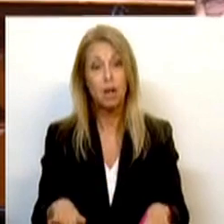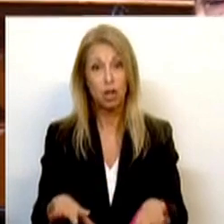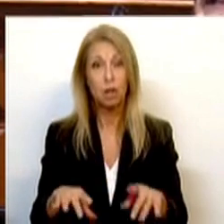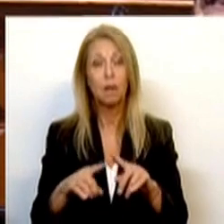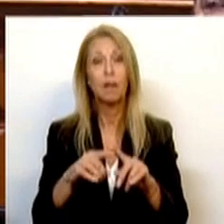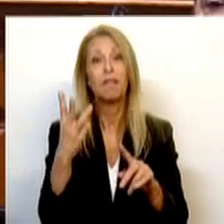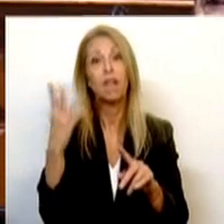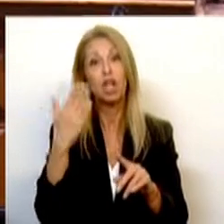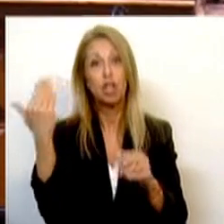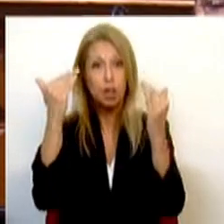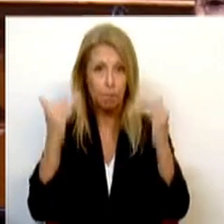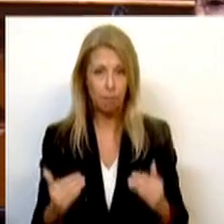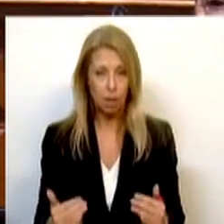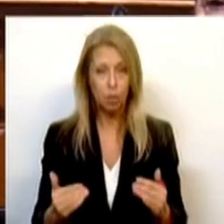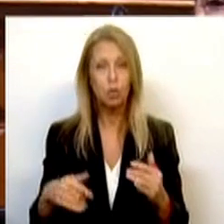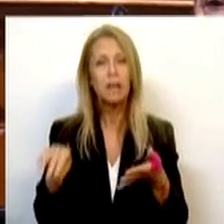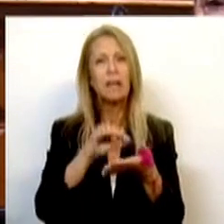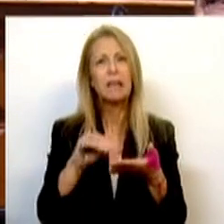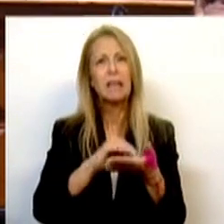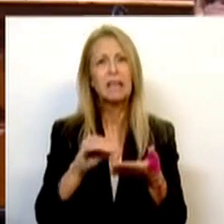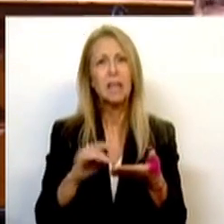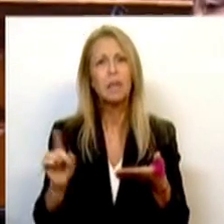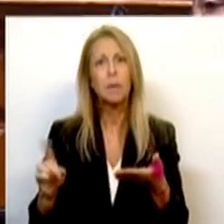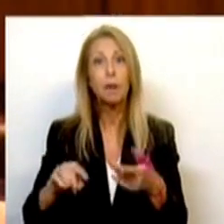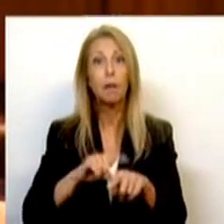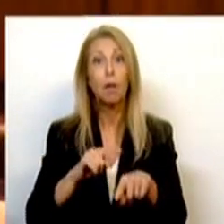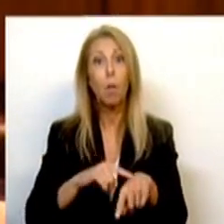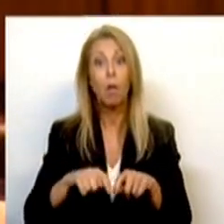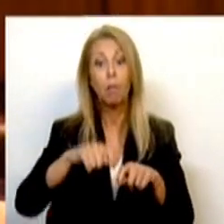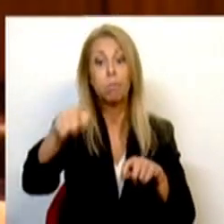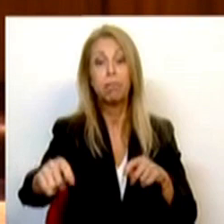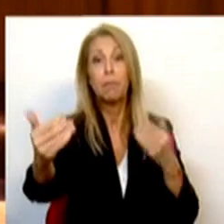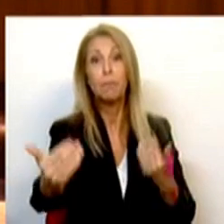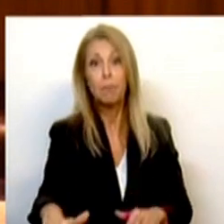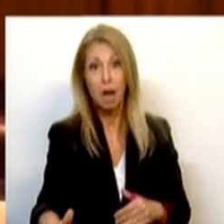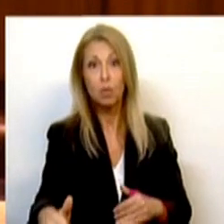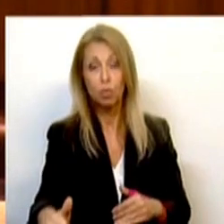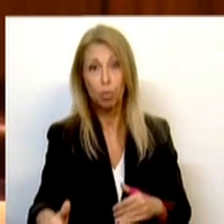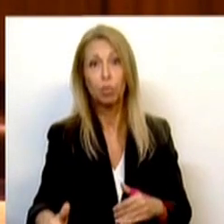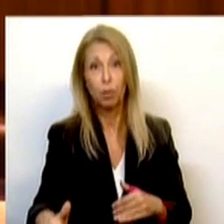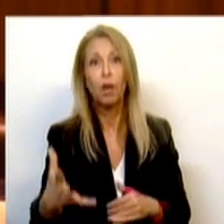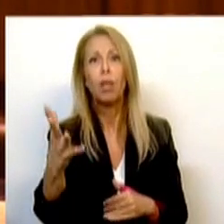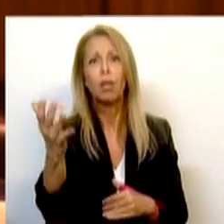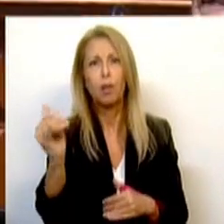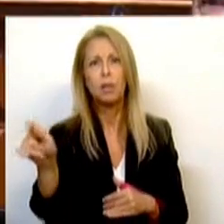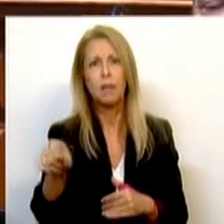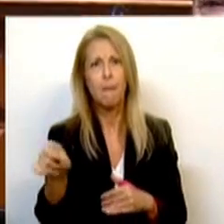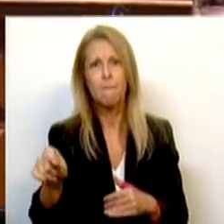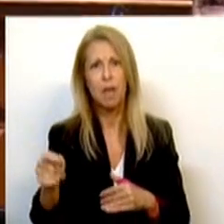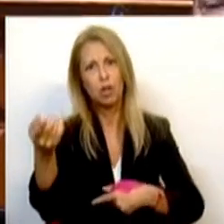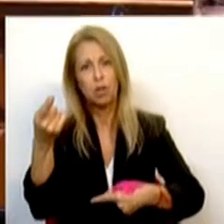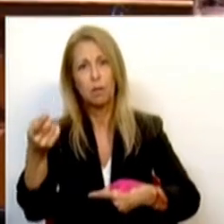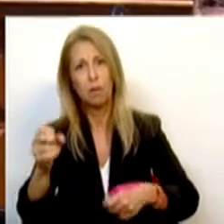às receitas crónicas que aumentaram o prazo de validade para a renovação para 12 meses. Falamos